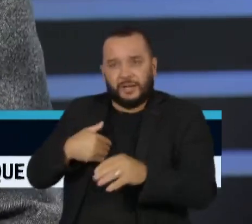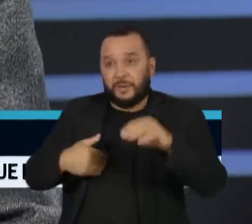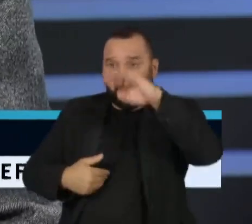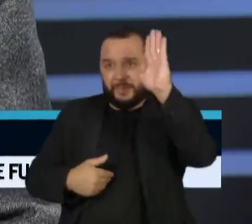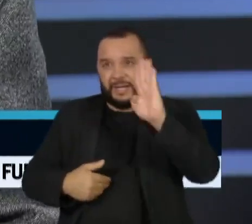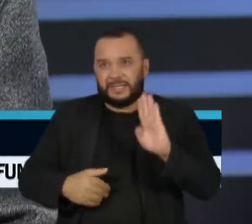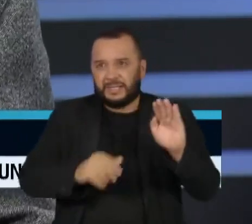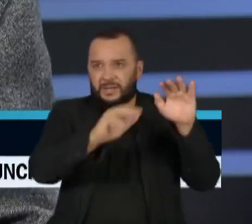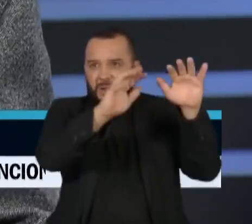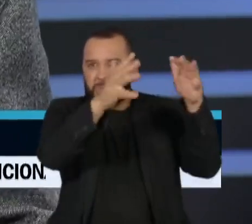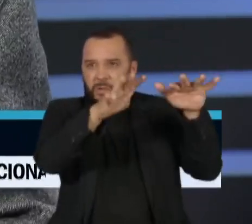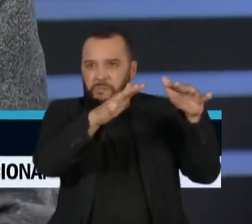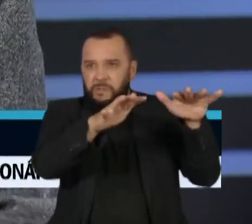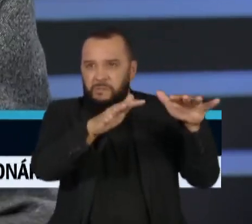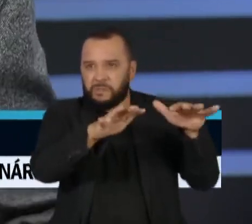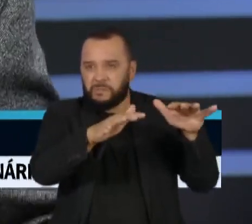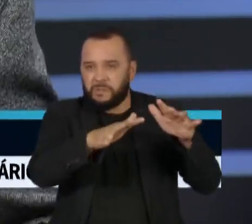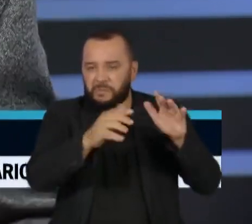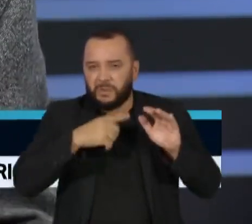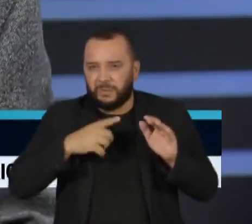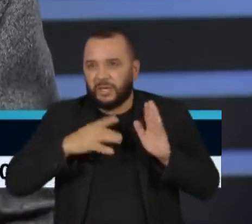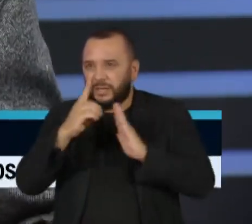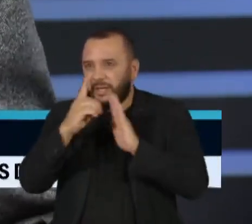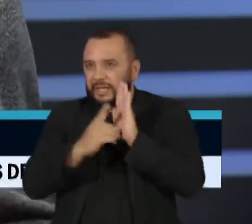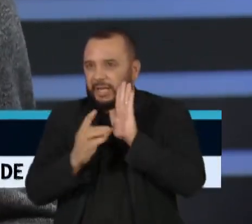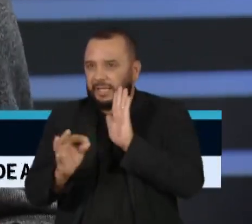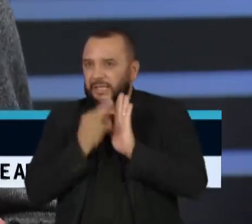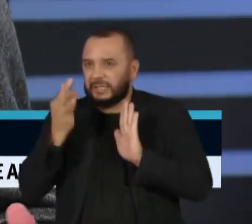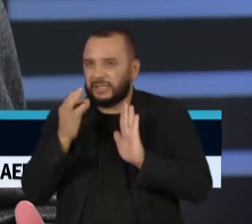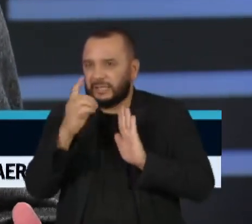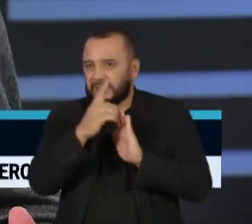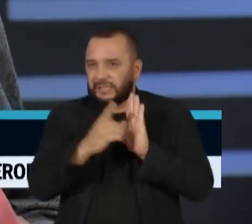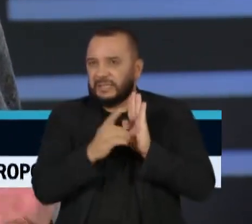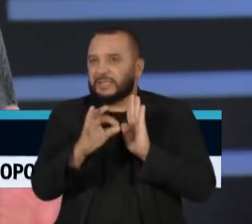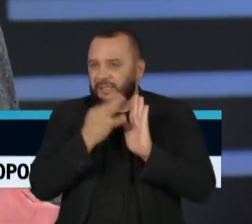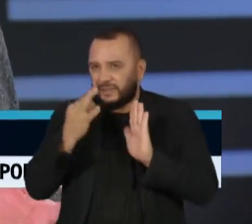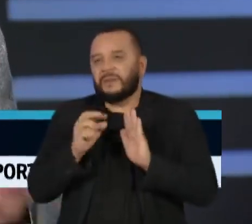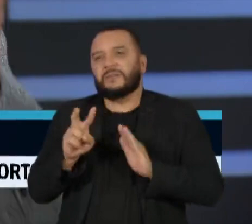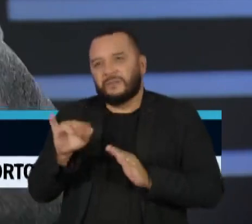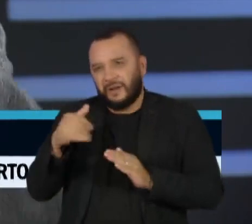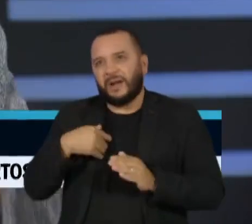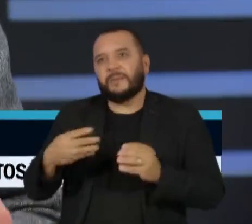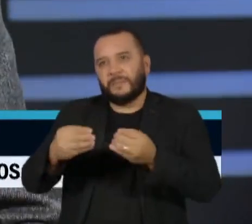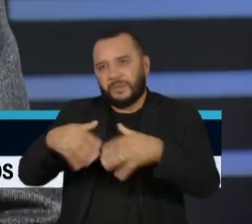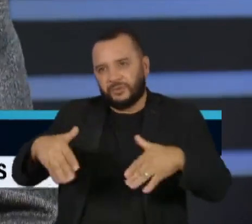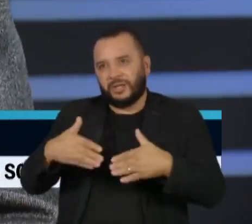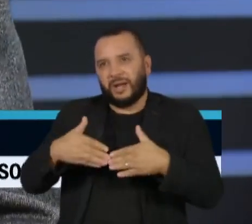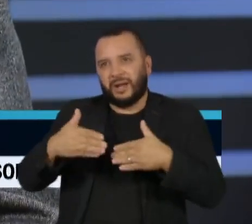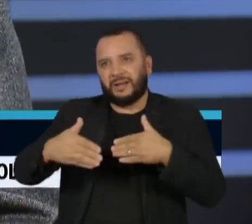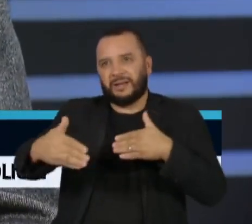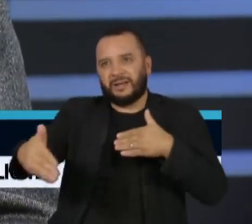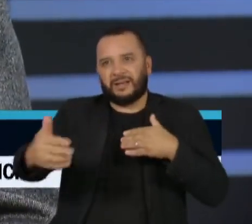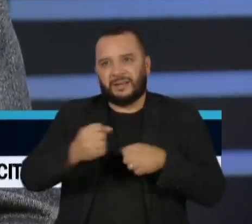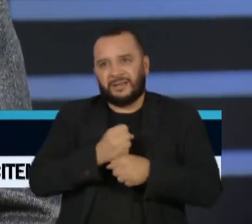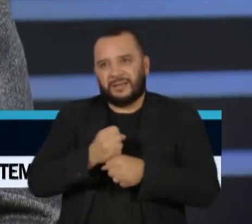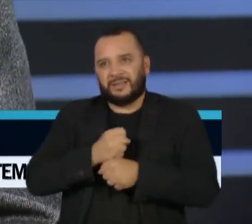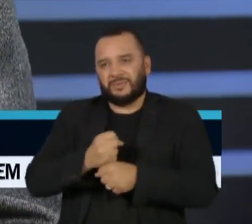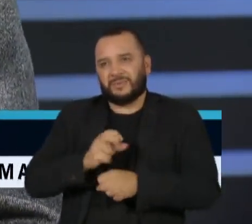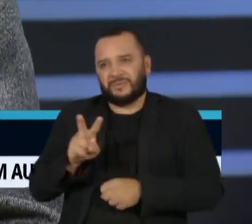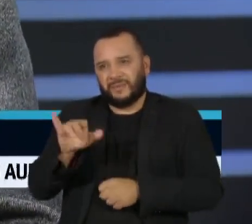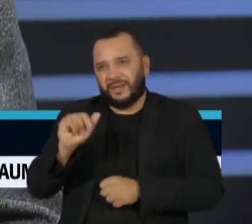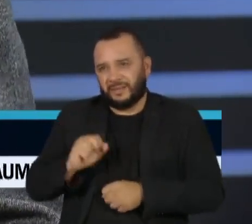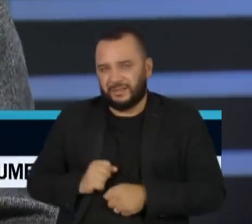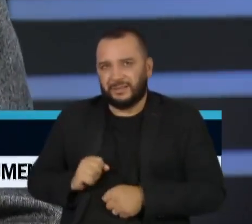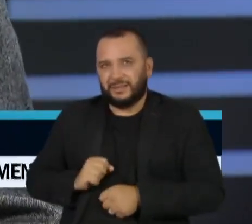Como dizia matéria com a canetada criar isso que deixa uma sombra por isso que essa coisa de que